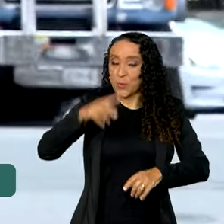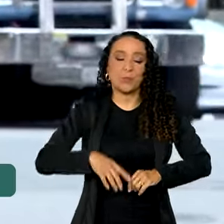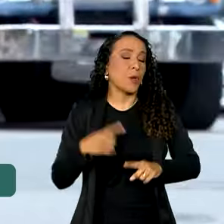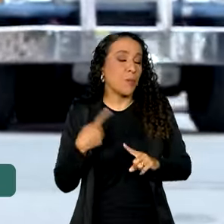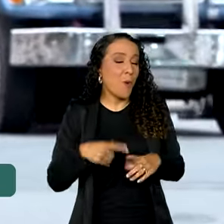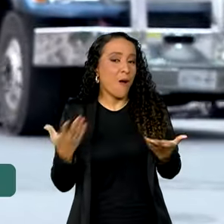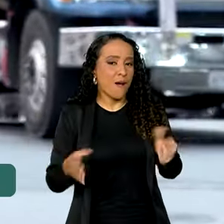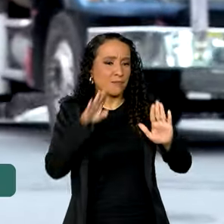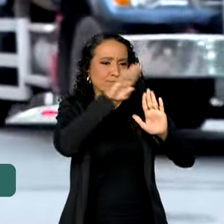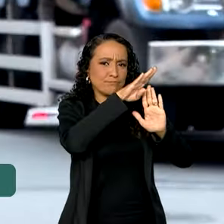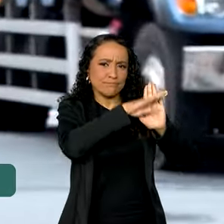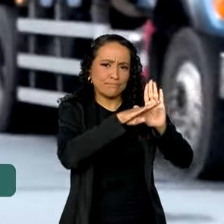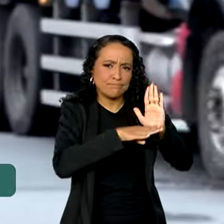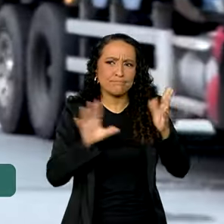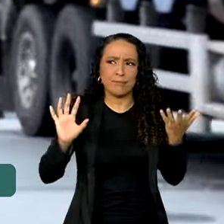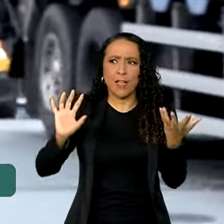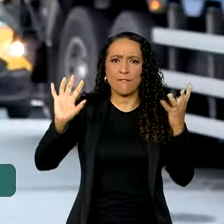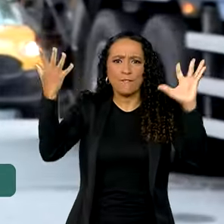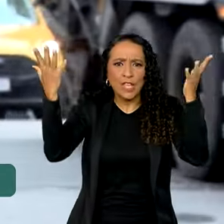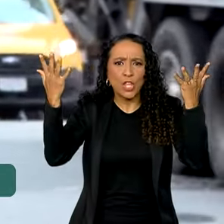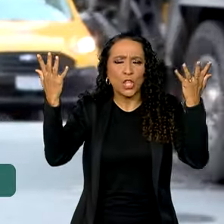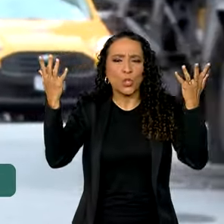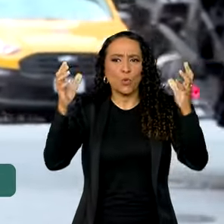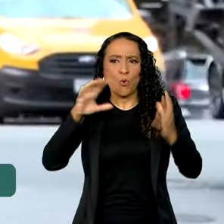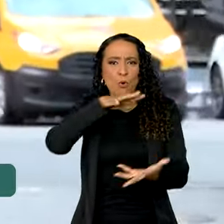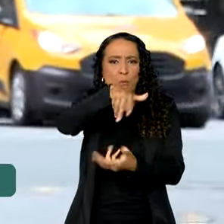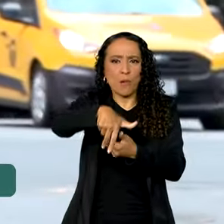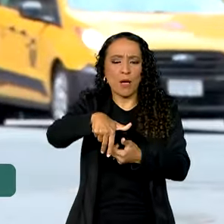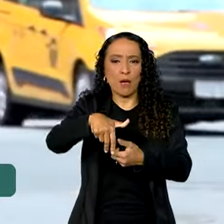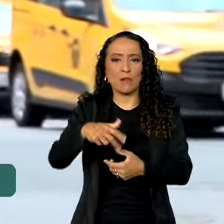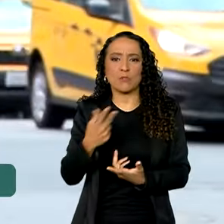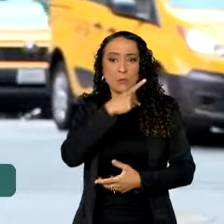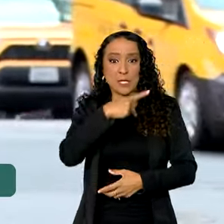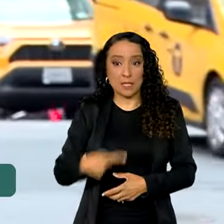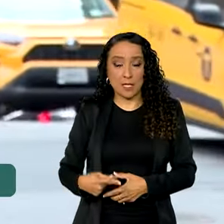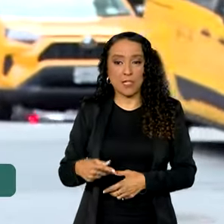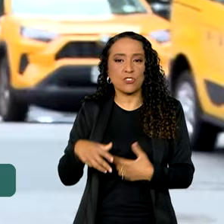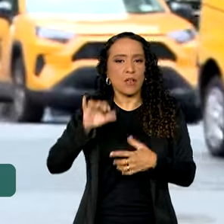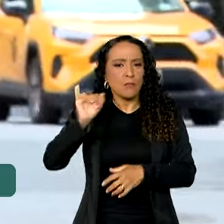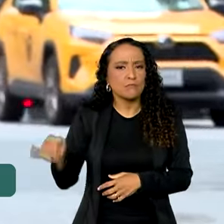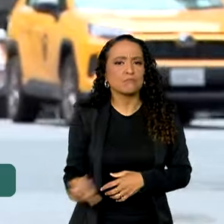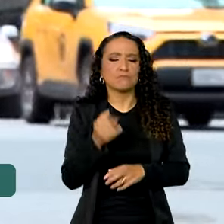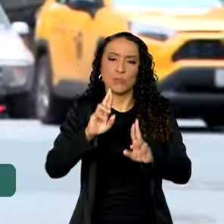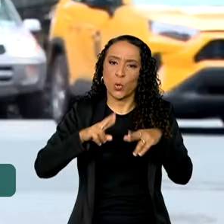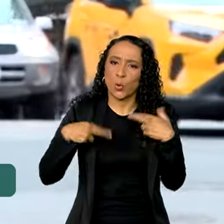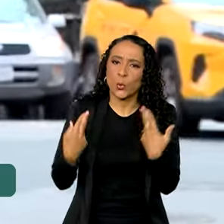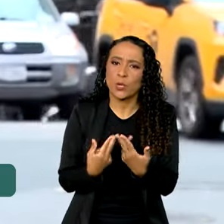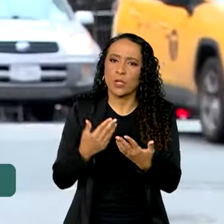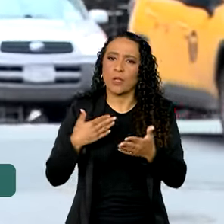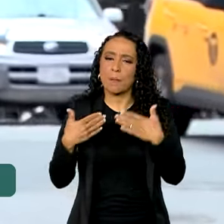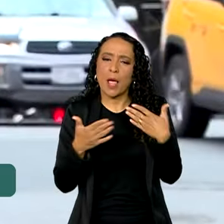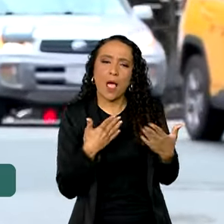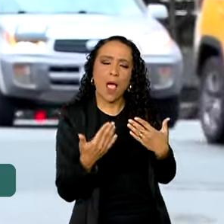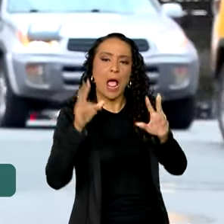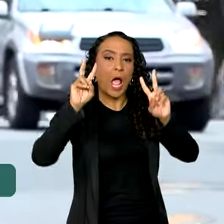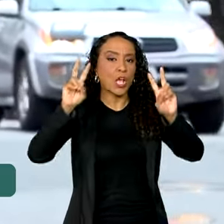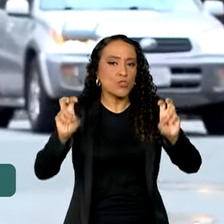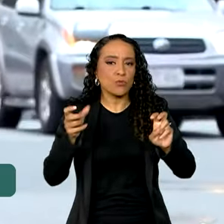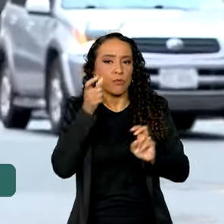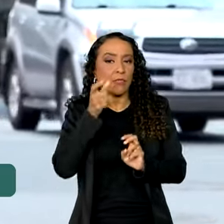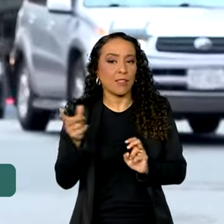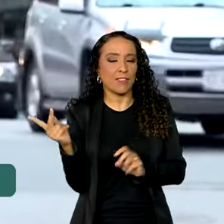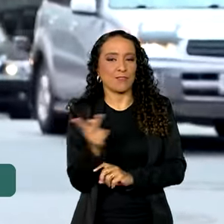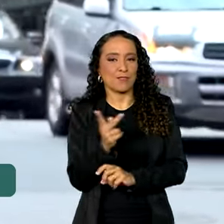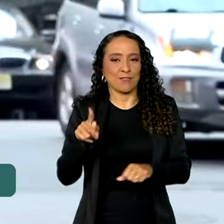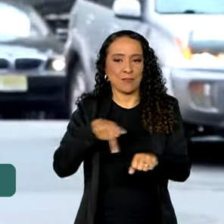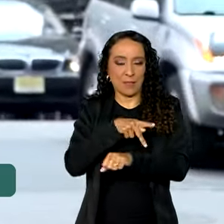que nesses eventos globais, os chefes de Estado costumam aproveitar a oportunidade para se reunir e tratar de assuntos de interesses dos